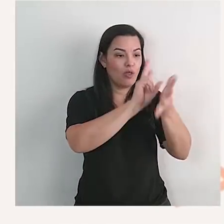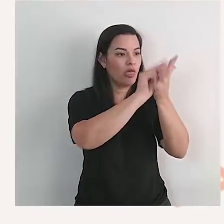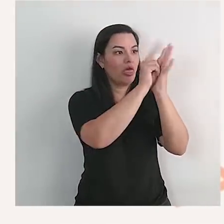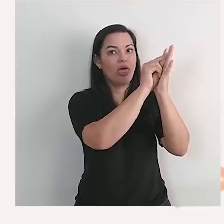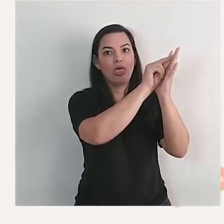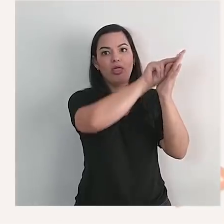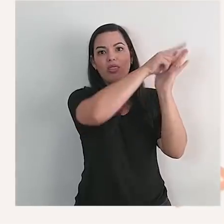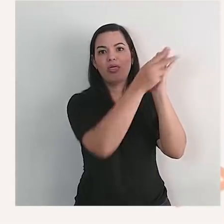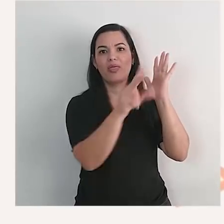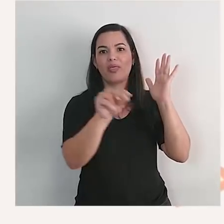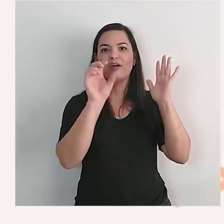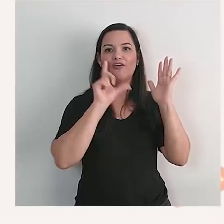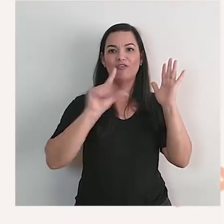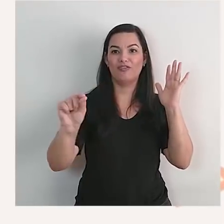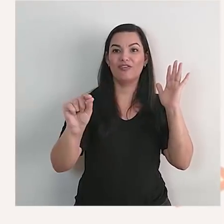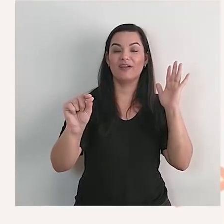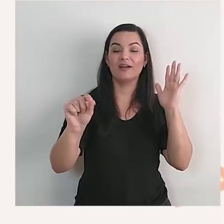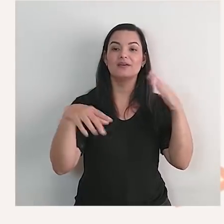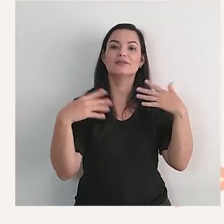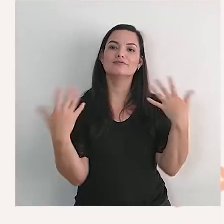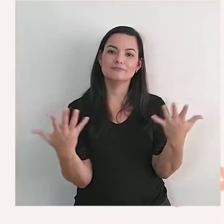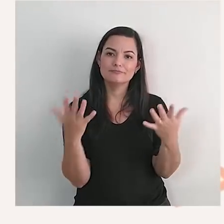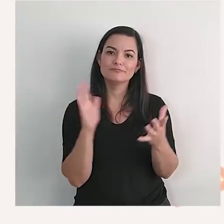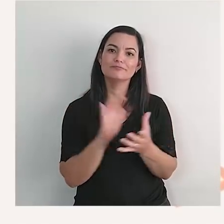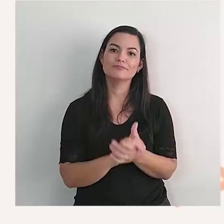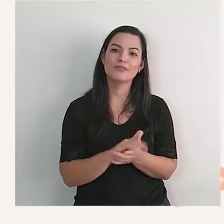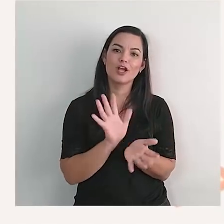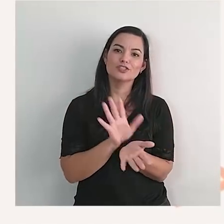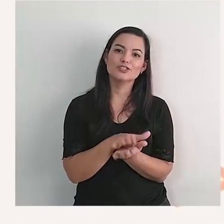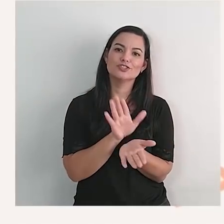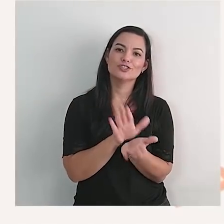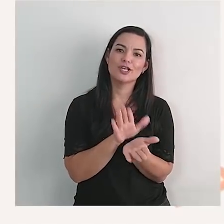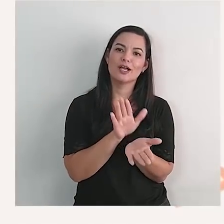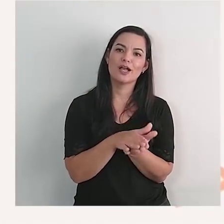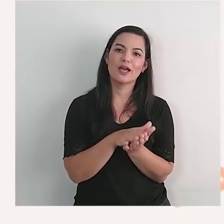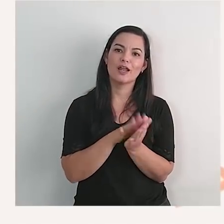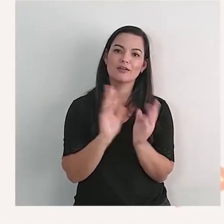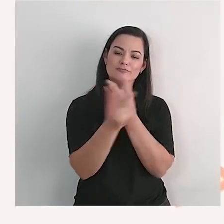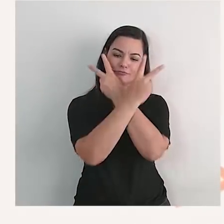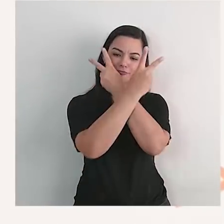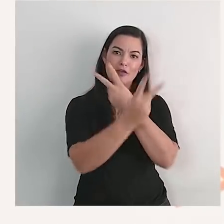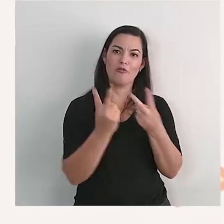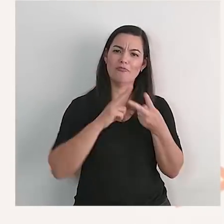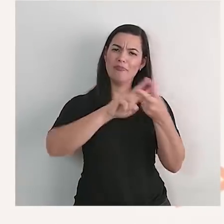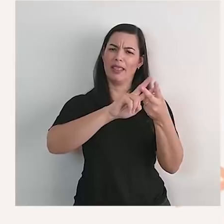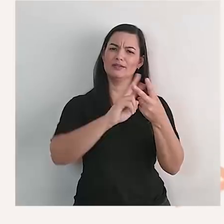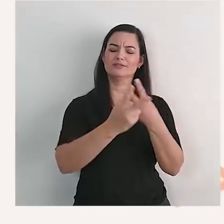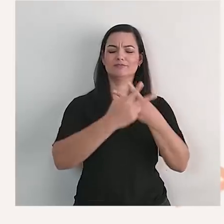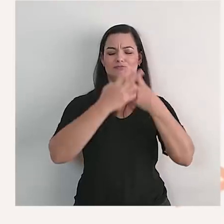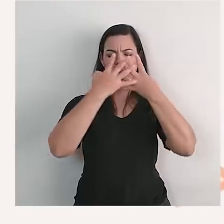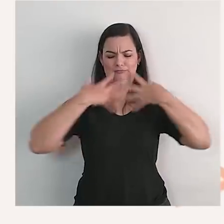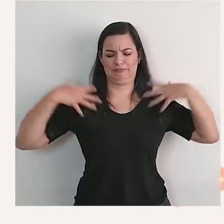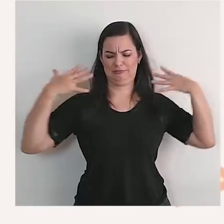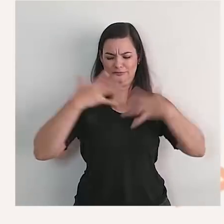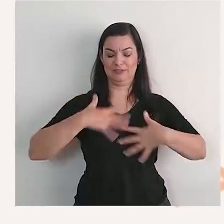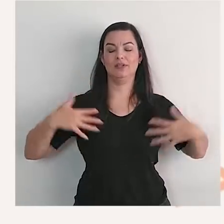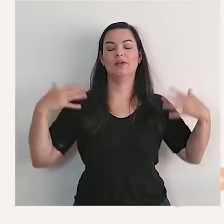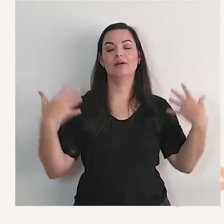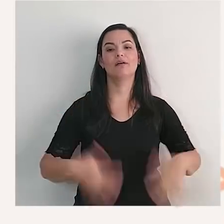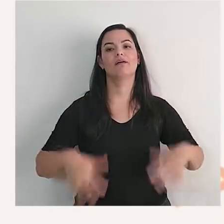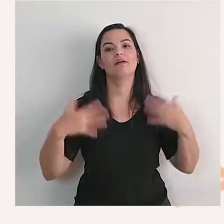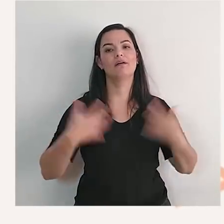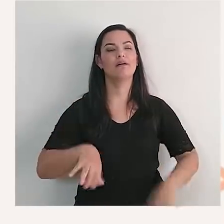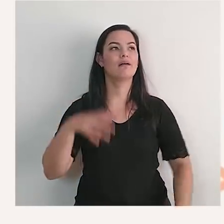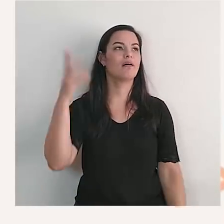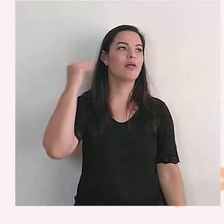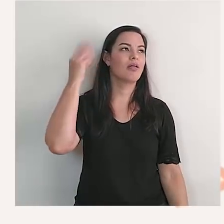jacaré ficou preso, ouvindo todas as histórias que a Dona Aranha tinha para contar. E blá blá blá, e blá blá blá, e blá blá blá, e blá